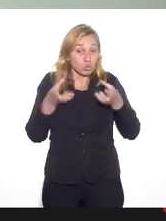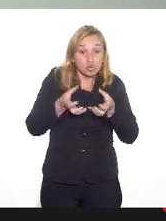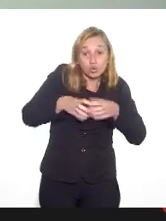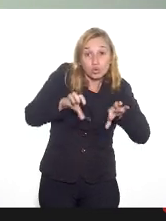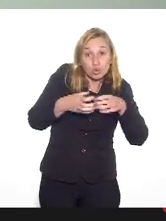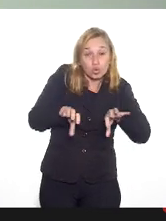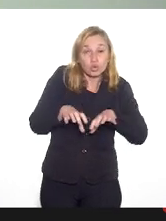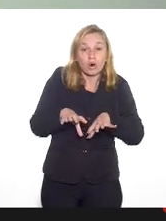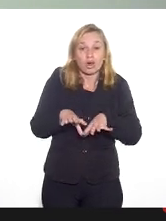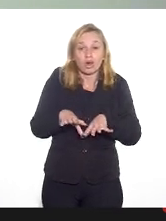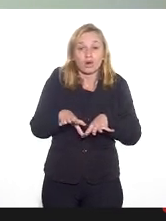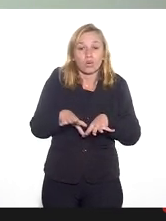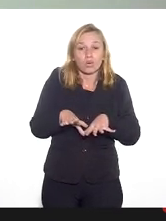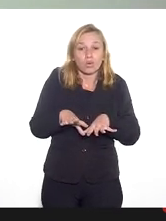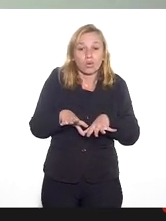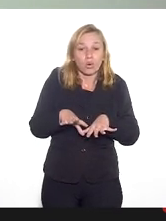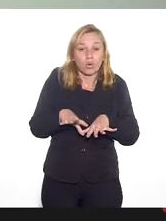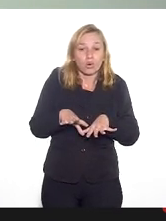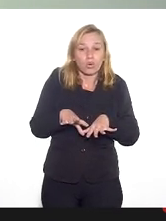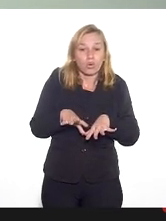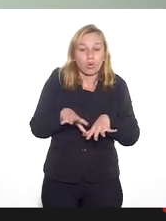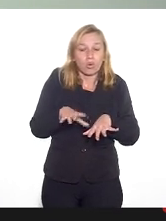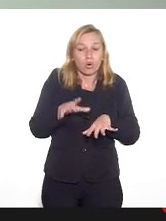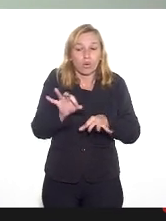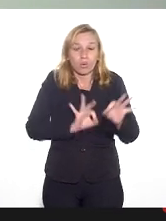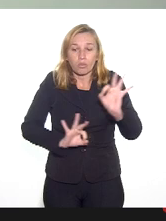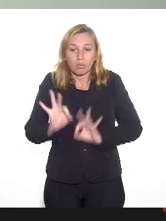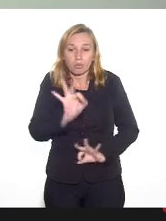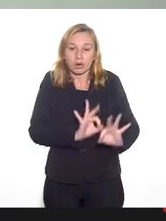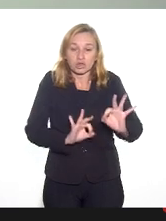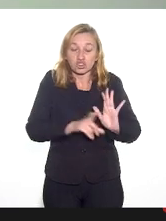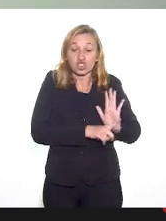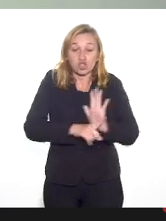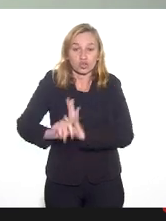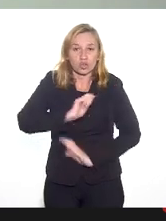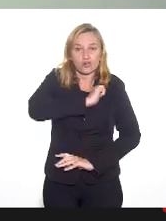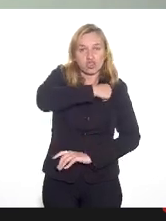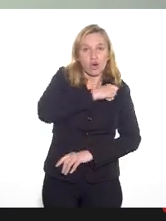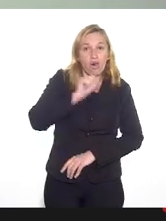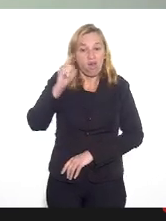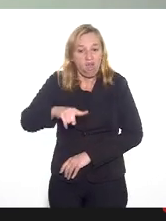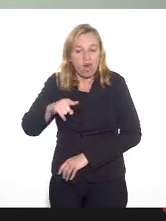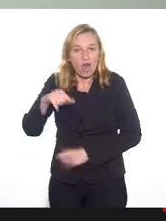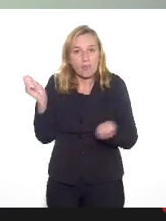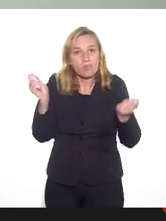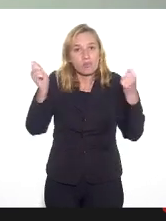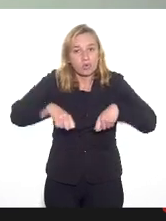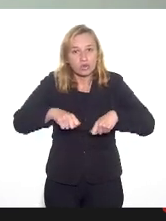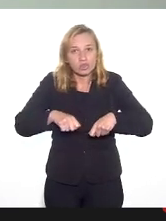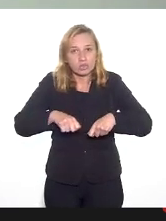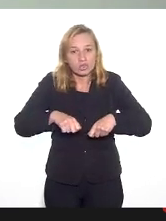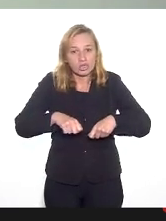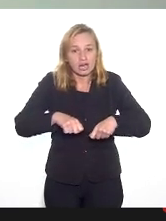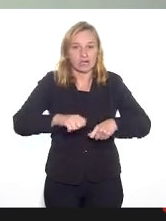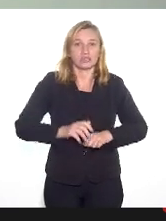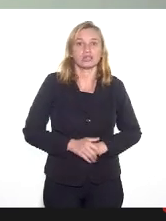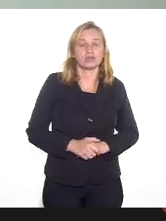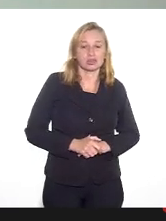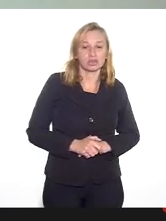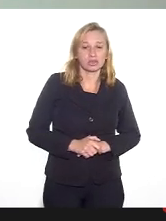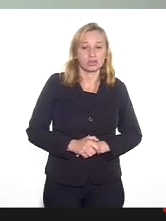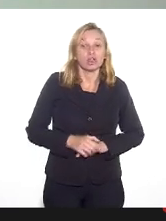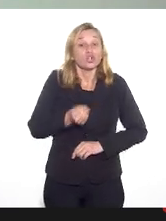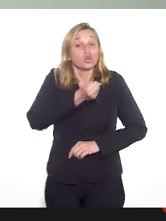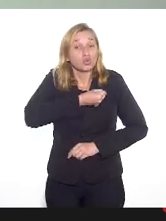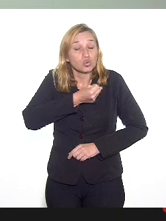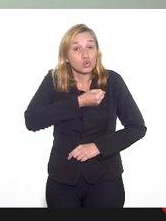concursos com o plano de recuperação fiscal é a possibilidade da ocupação do número